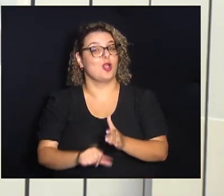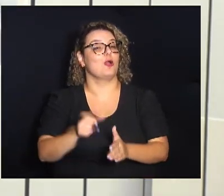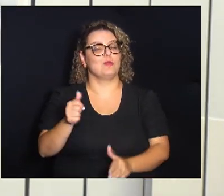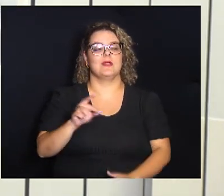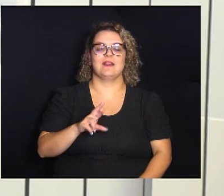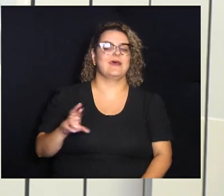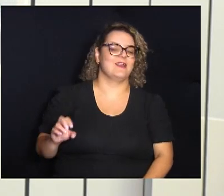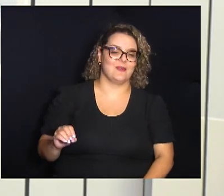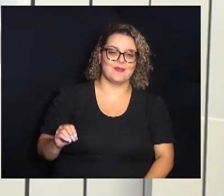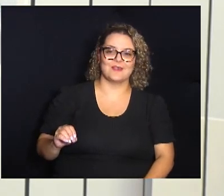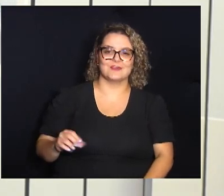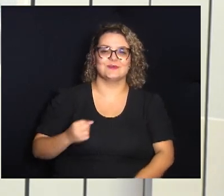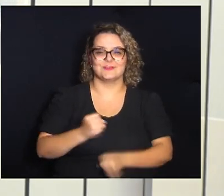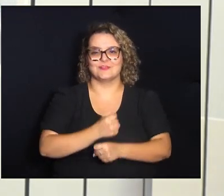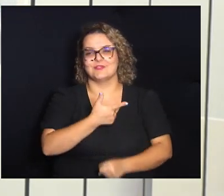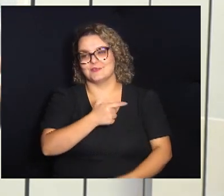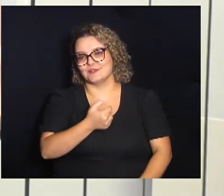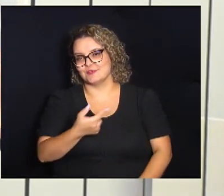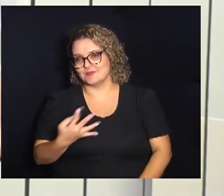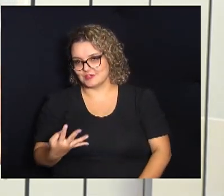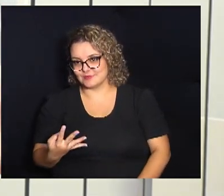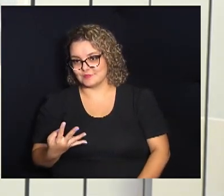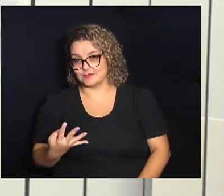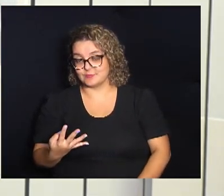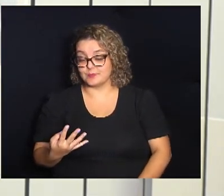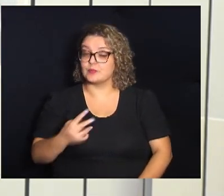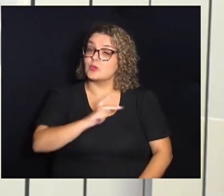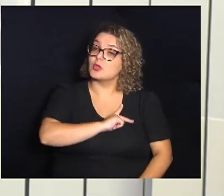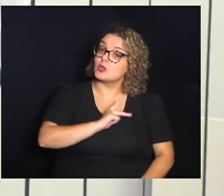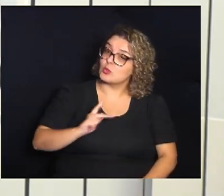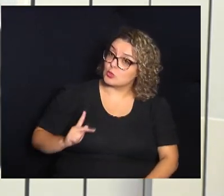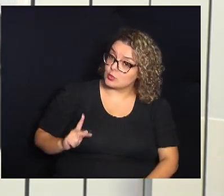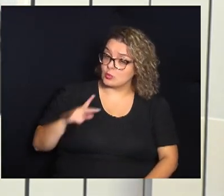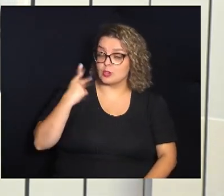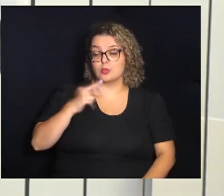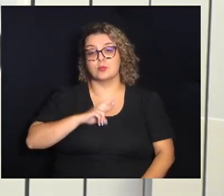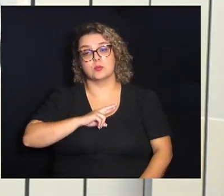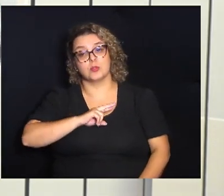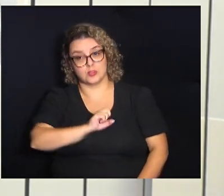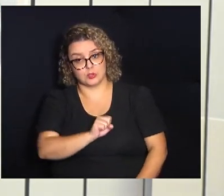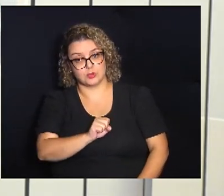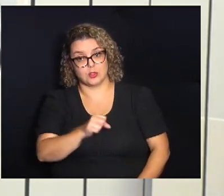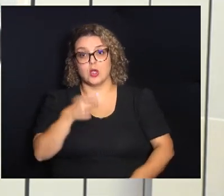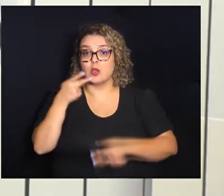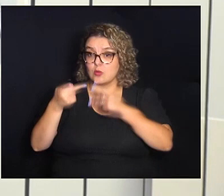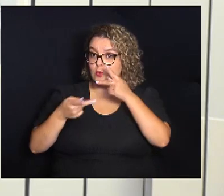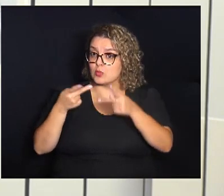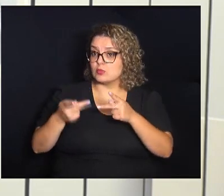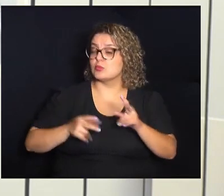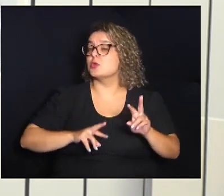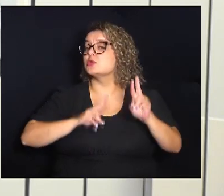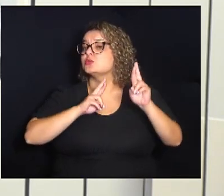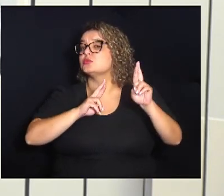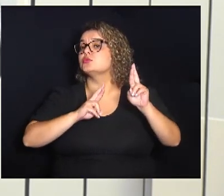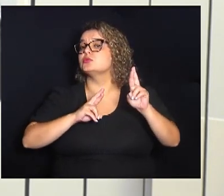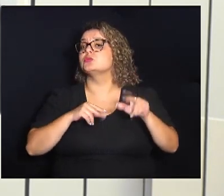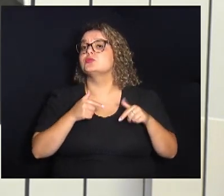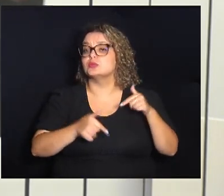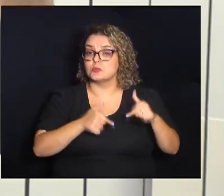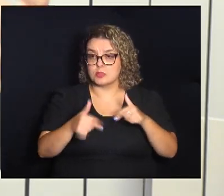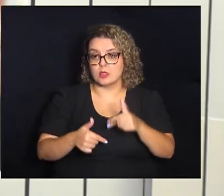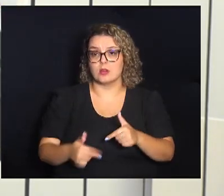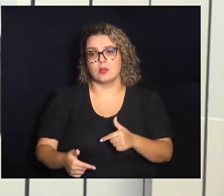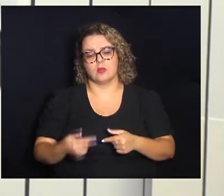reunião ordinária de 2024. O presidente, vereador Luiz Rossini, falou das expectativas do trabalho com